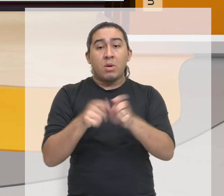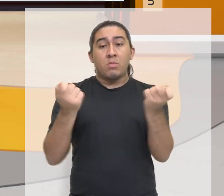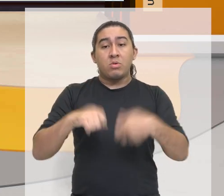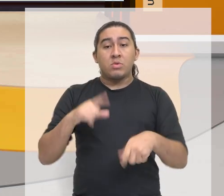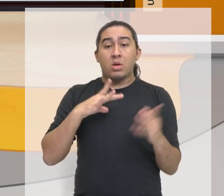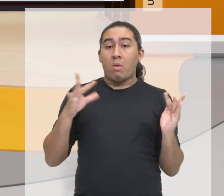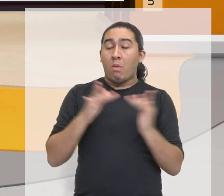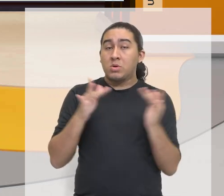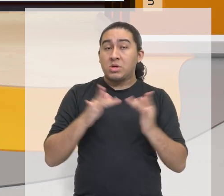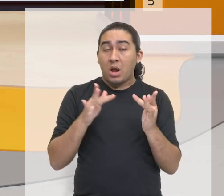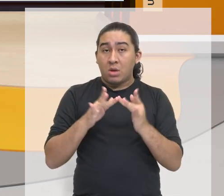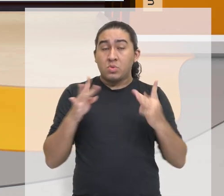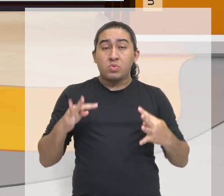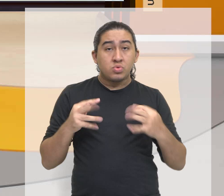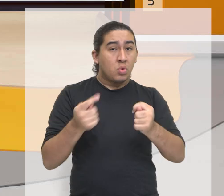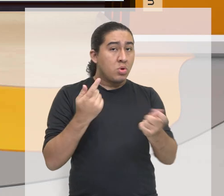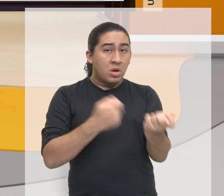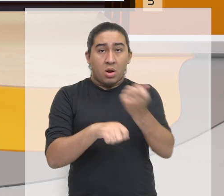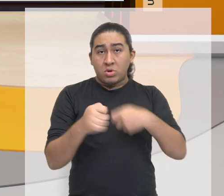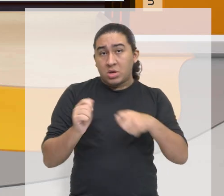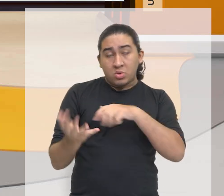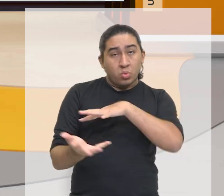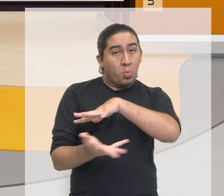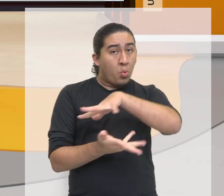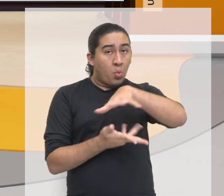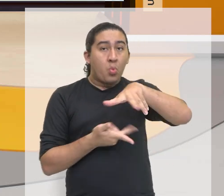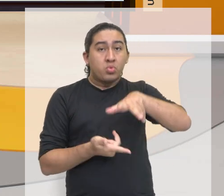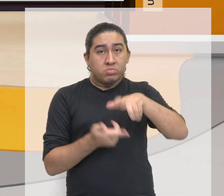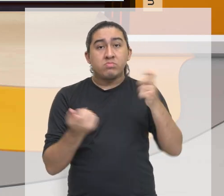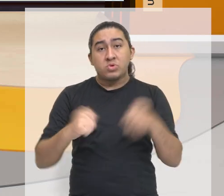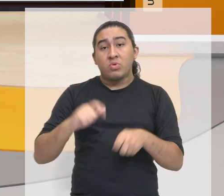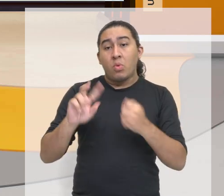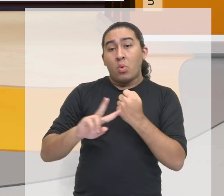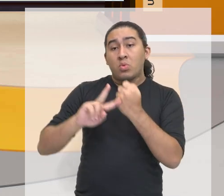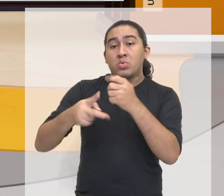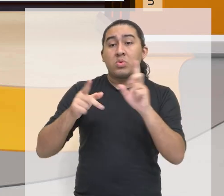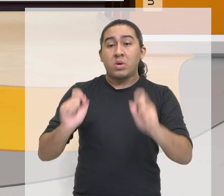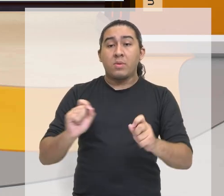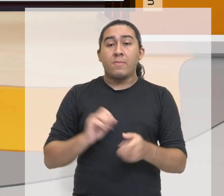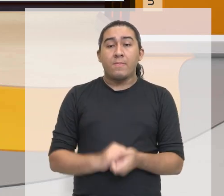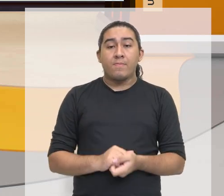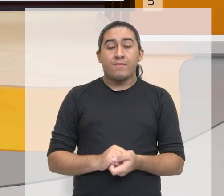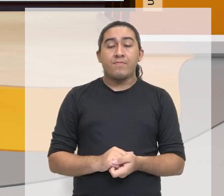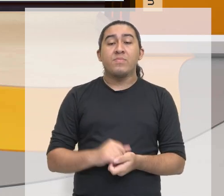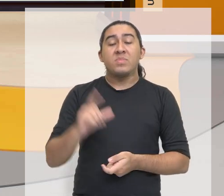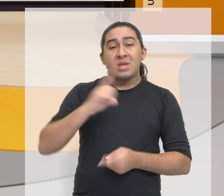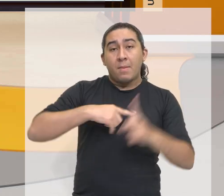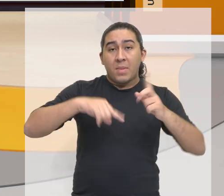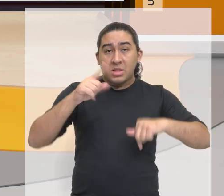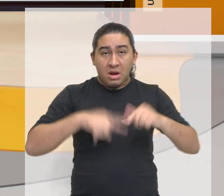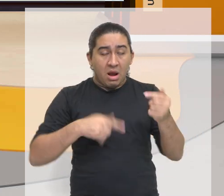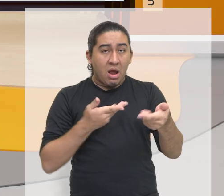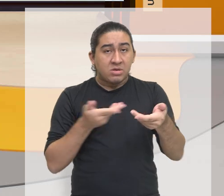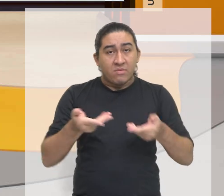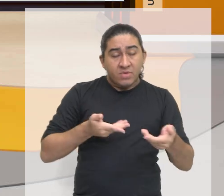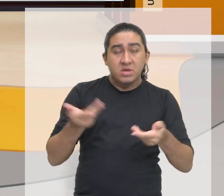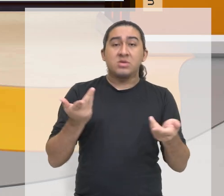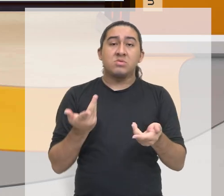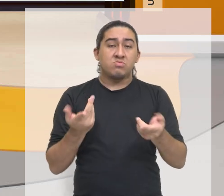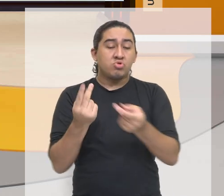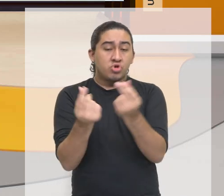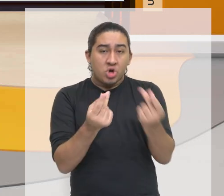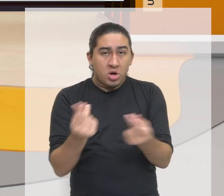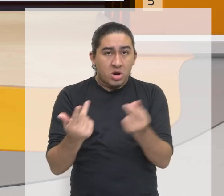acessarem mercados globais. Isso tem levado à disseminação de bens, serviços, capital e